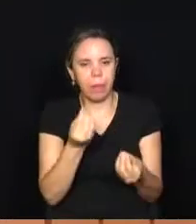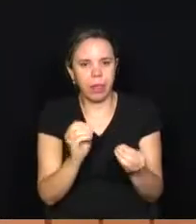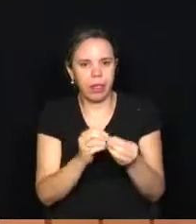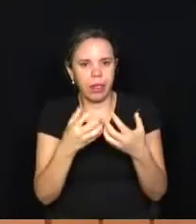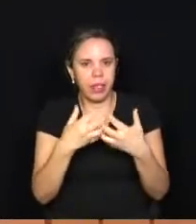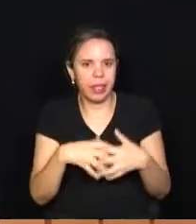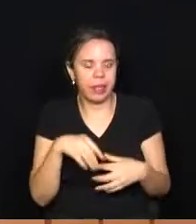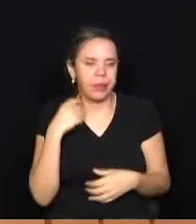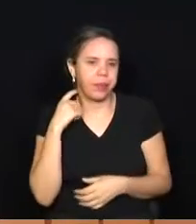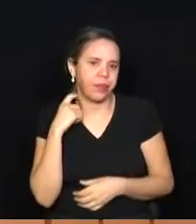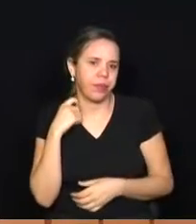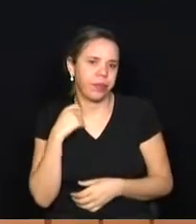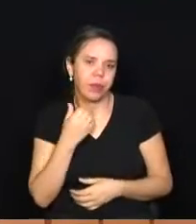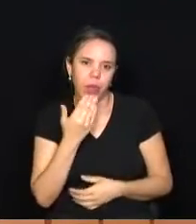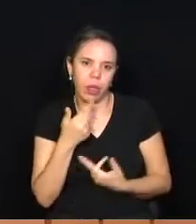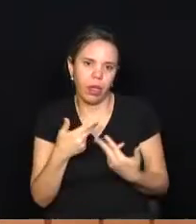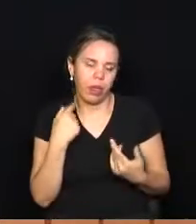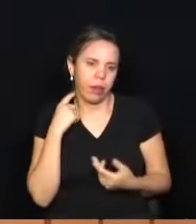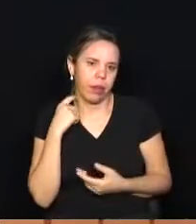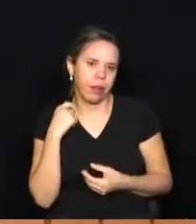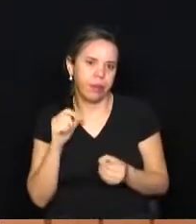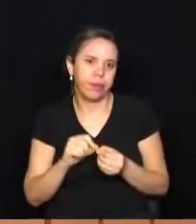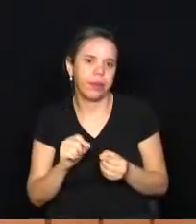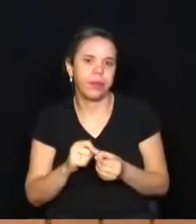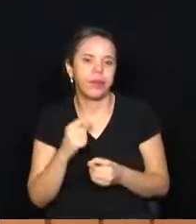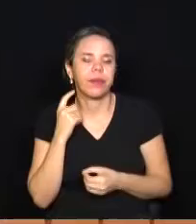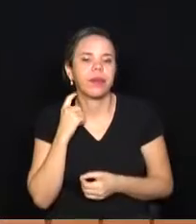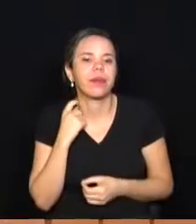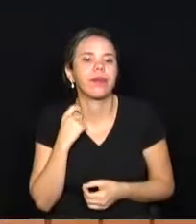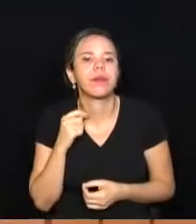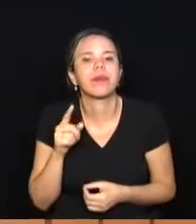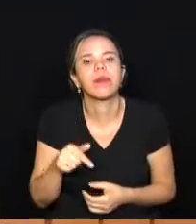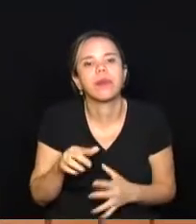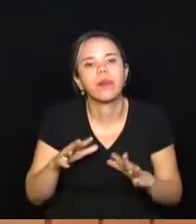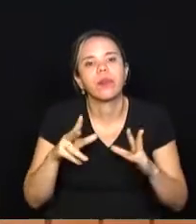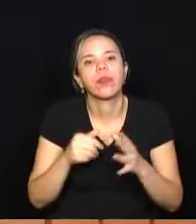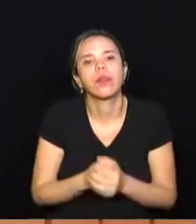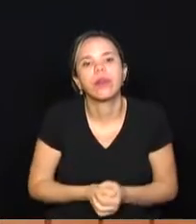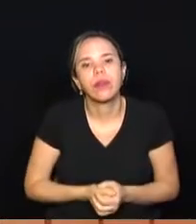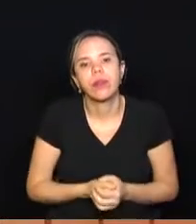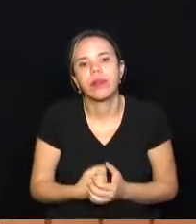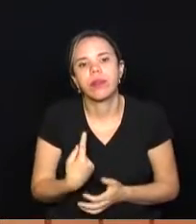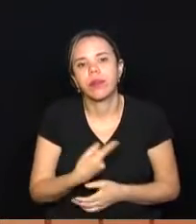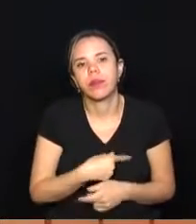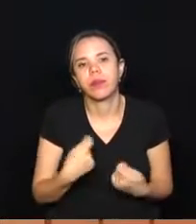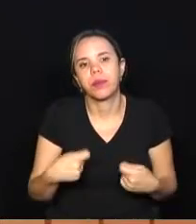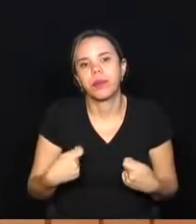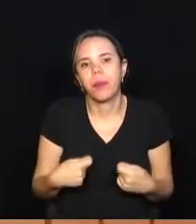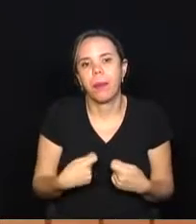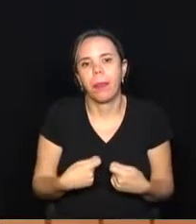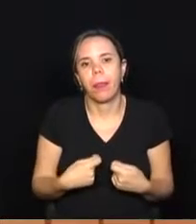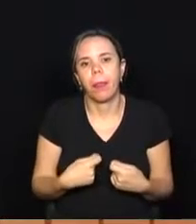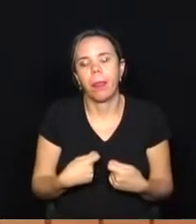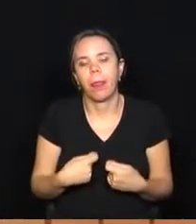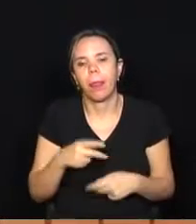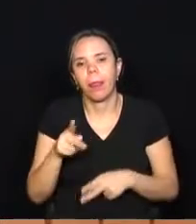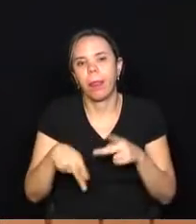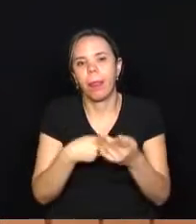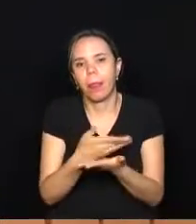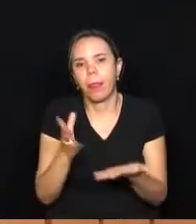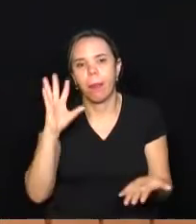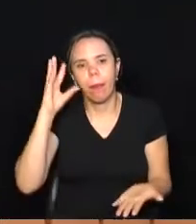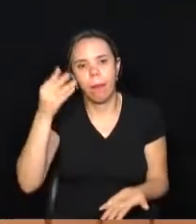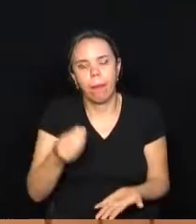feito essa alimentação, como está sendo feito. Então, isso tudo nós precisamos que a população